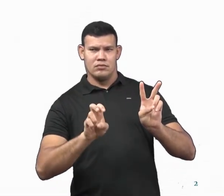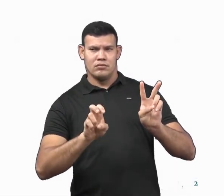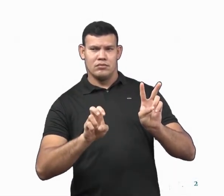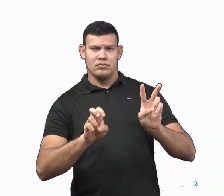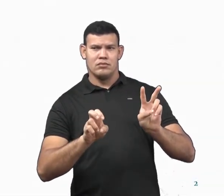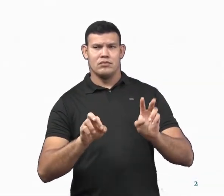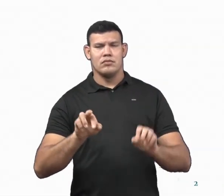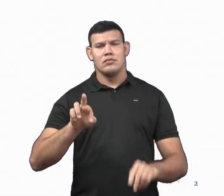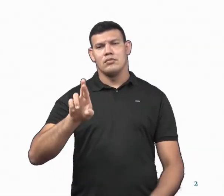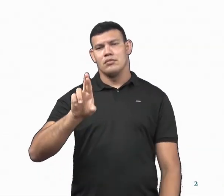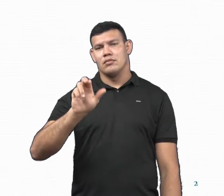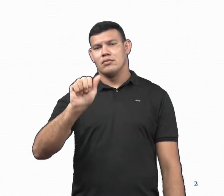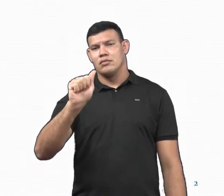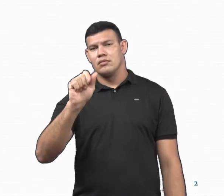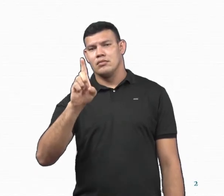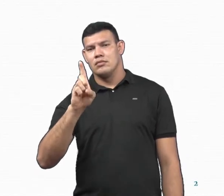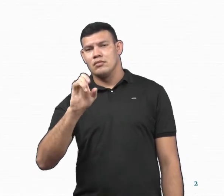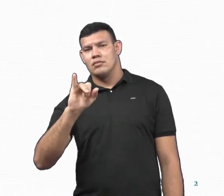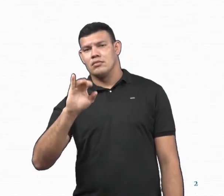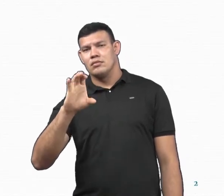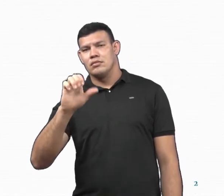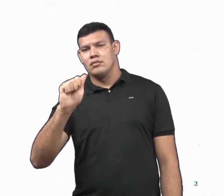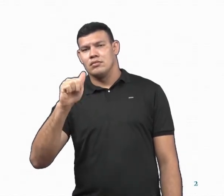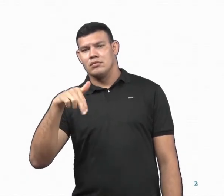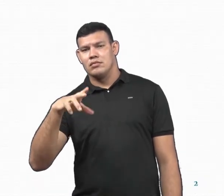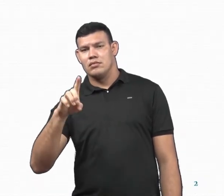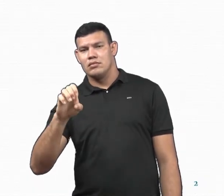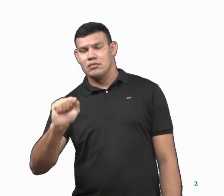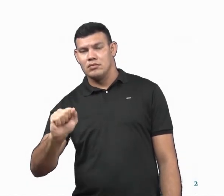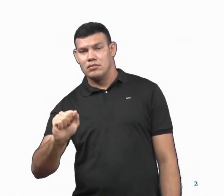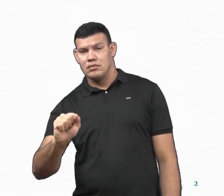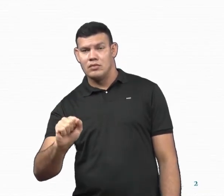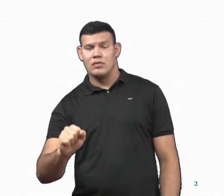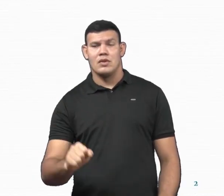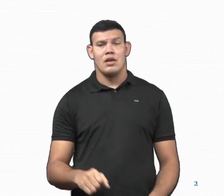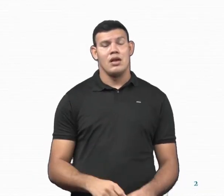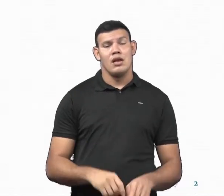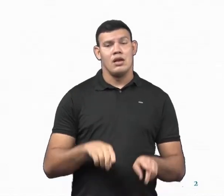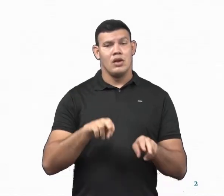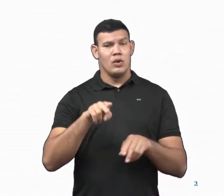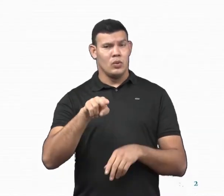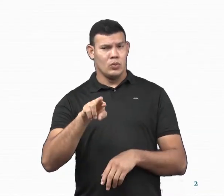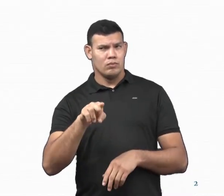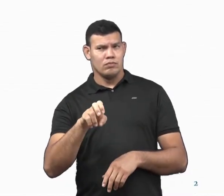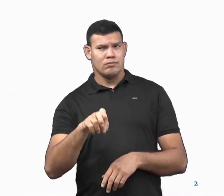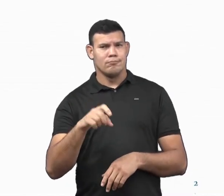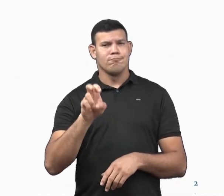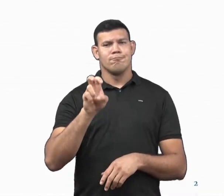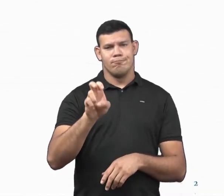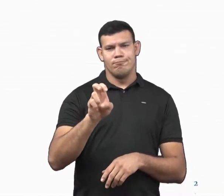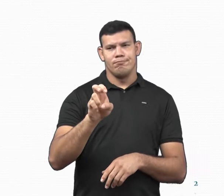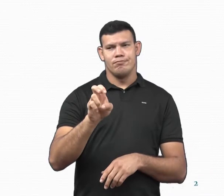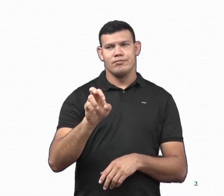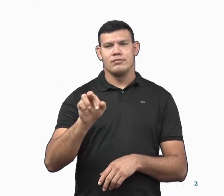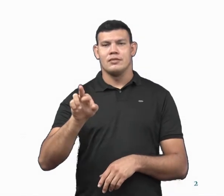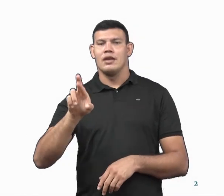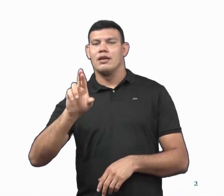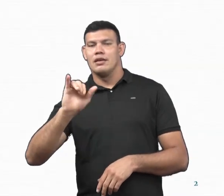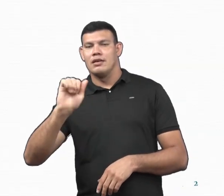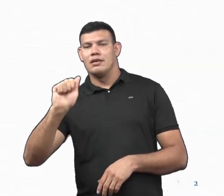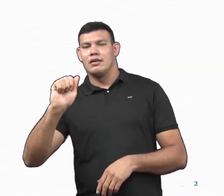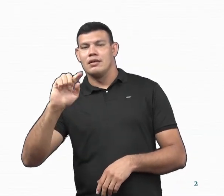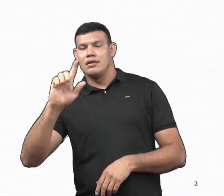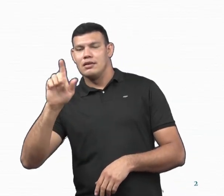resultado é que a gente chama de raiz, tá bom? Isso tudo nós lemos, raiz quadrada